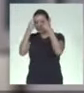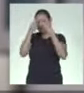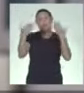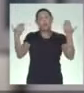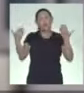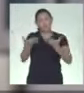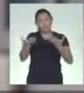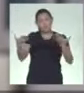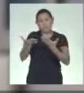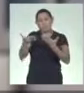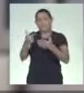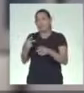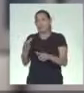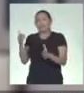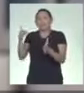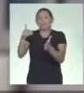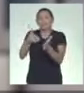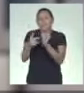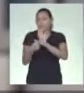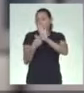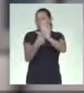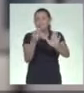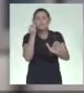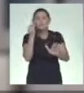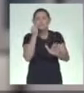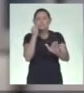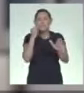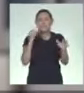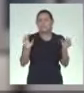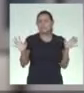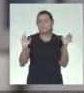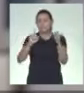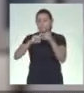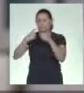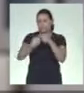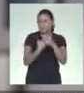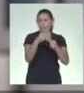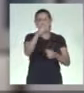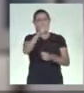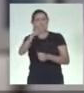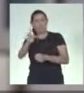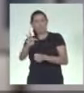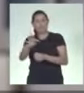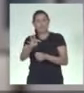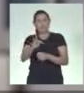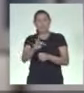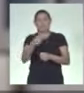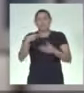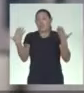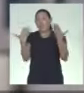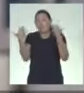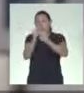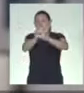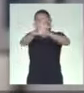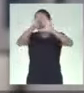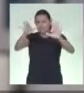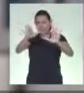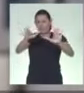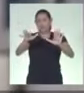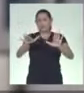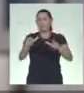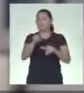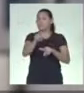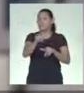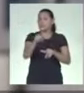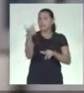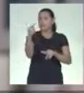cabeça. Dessa vez, eles até tentaram demonstrar que fizemos aliança com o PT. Pois é. Eu vou deixar bem